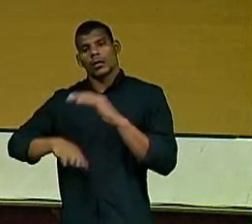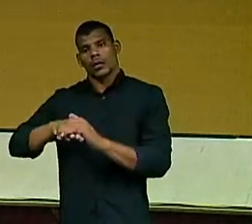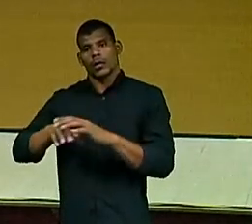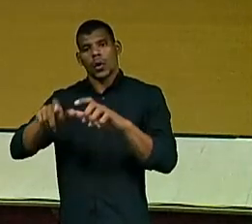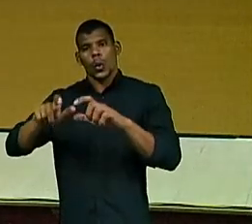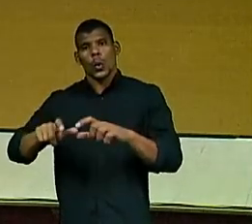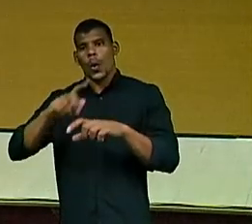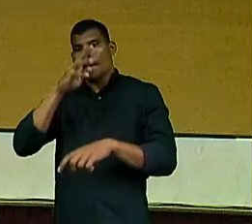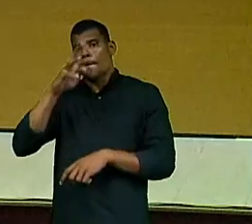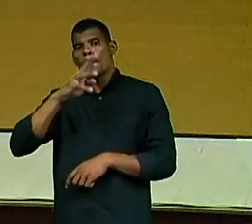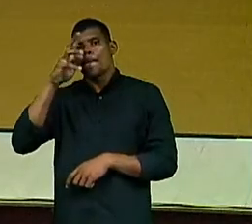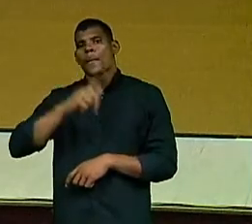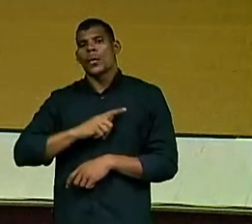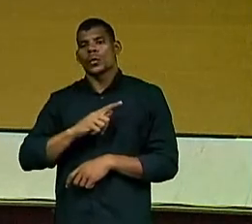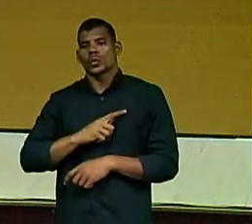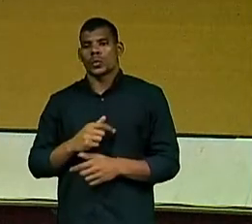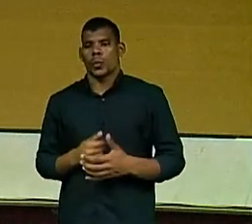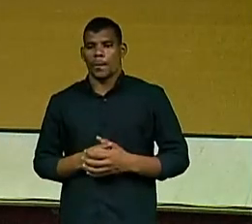oi